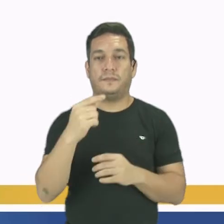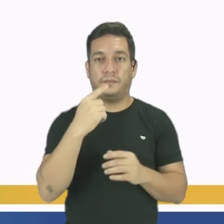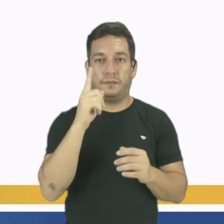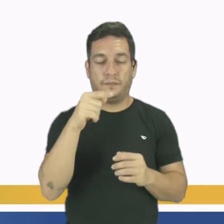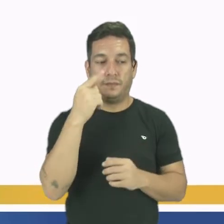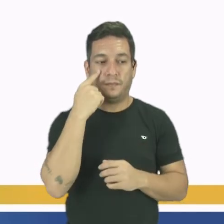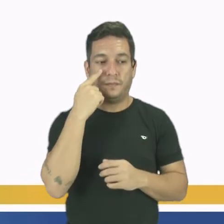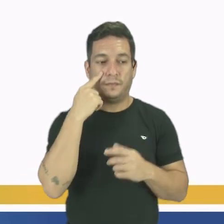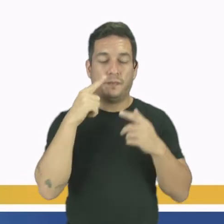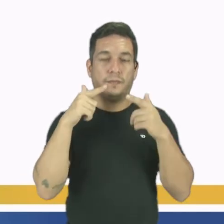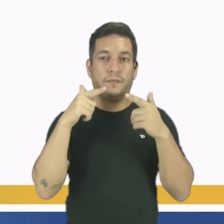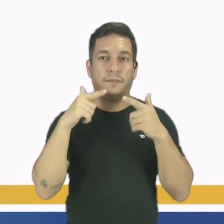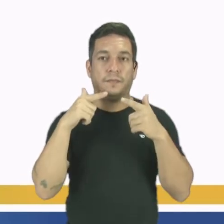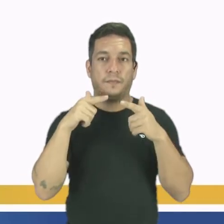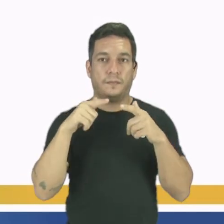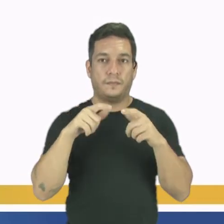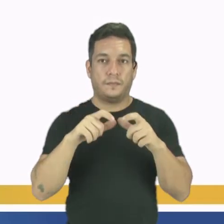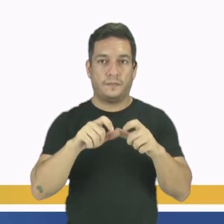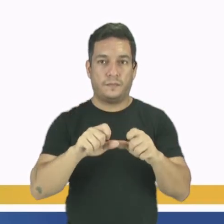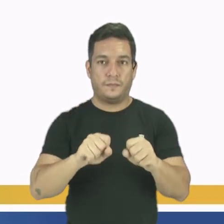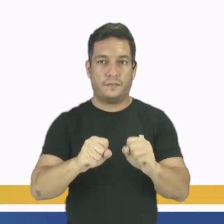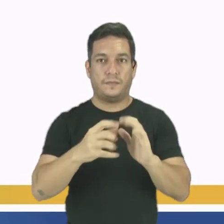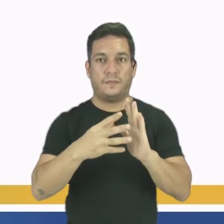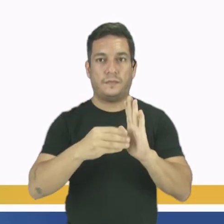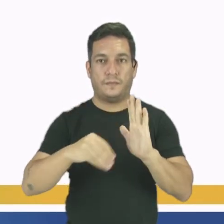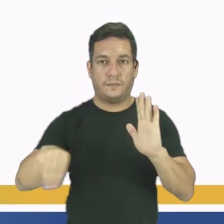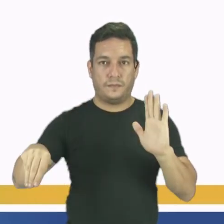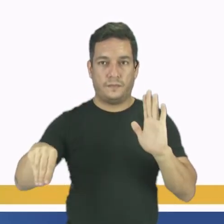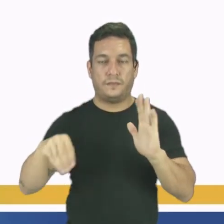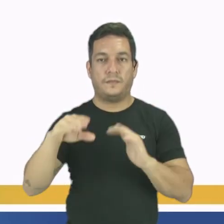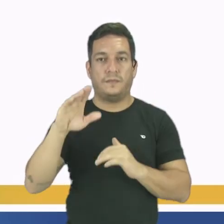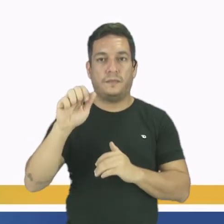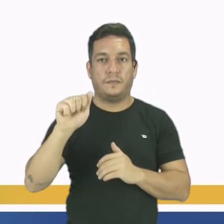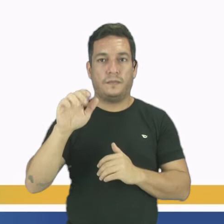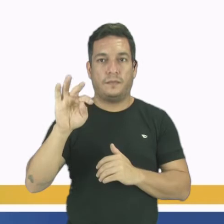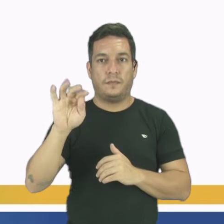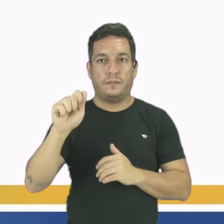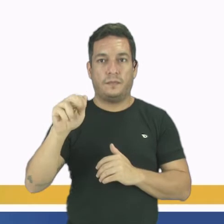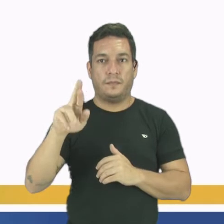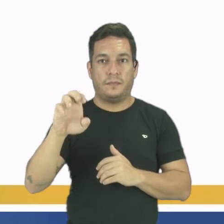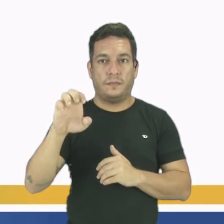figura de linguagem catacrese, tá bom? Vamos seguindo.